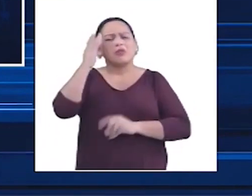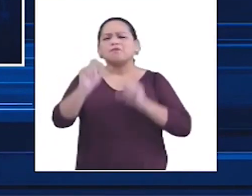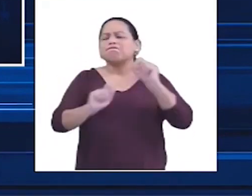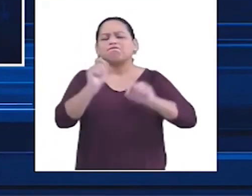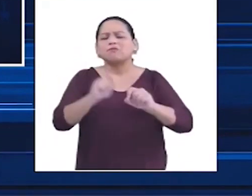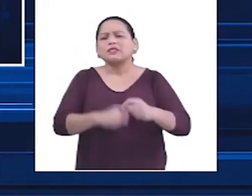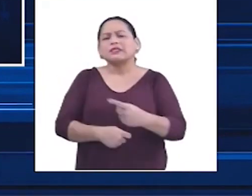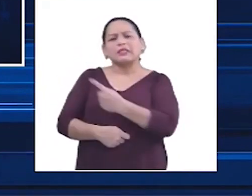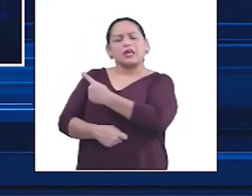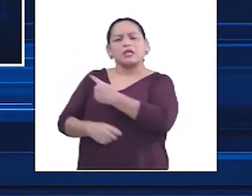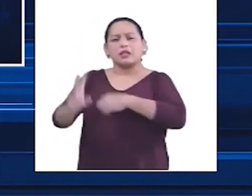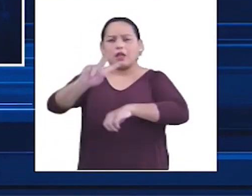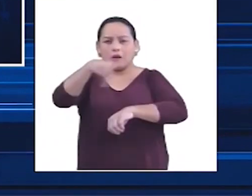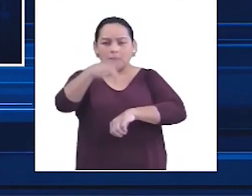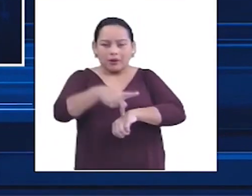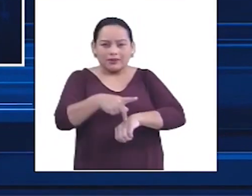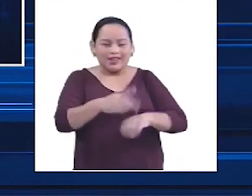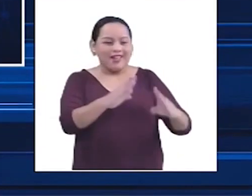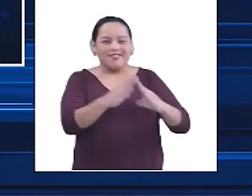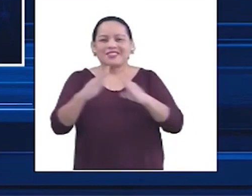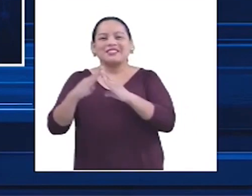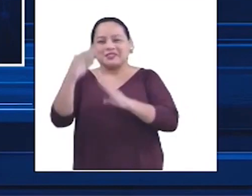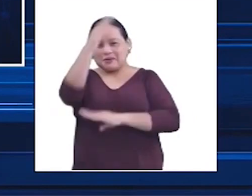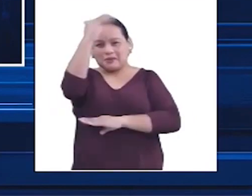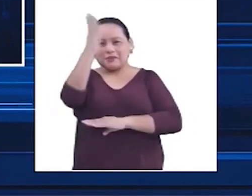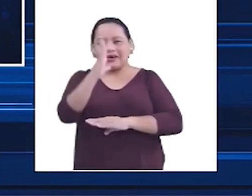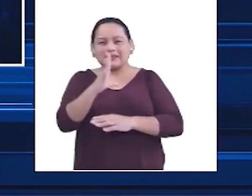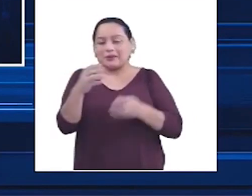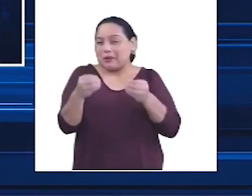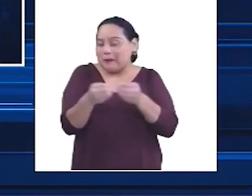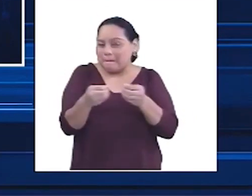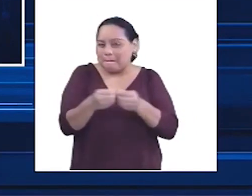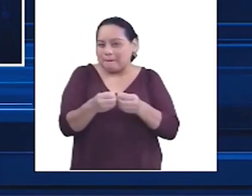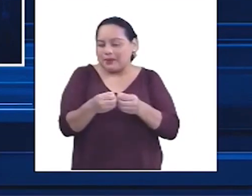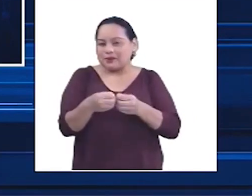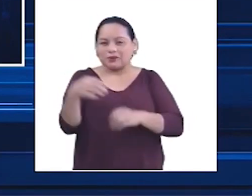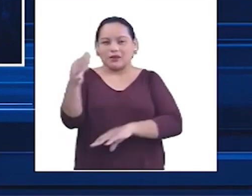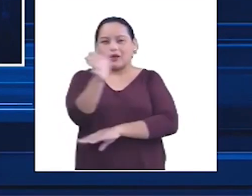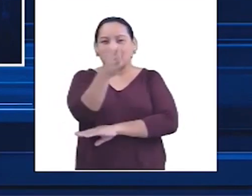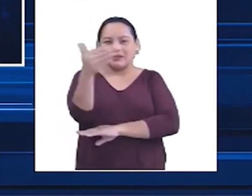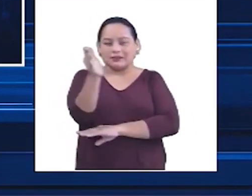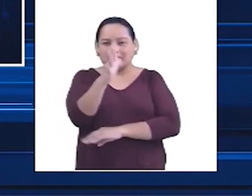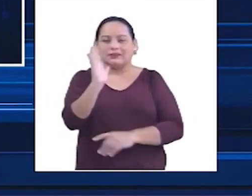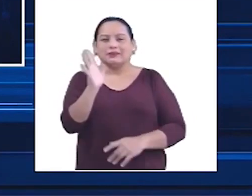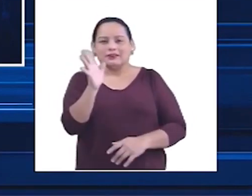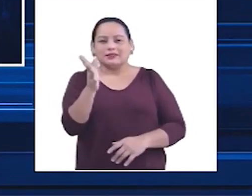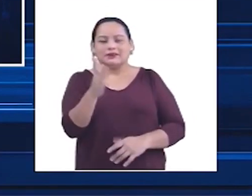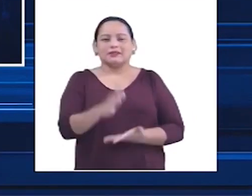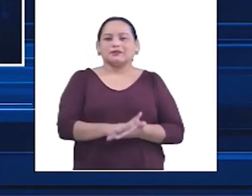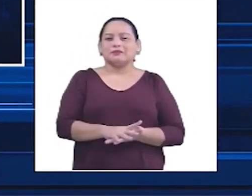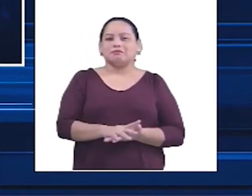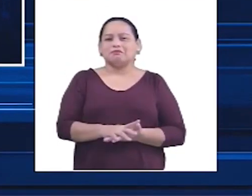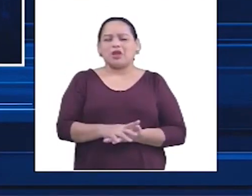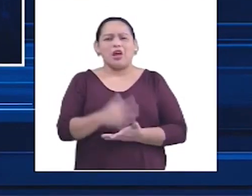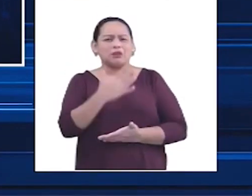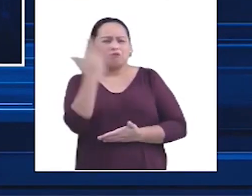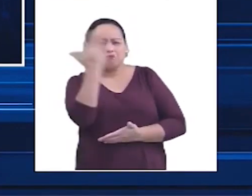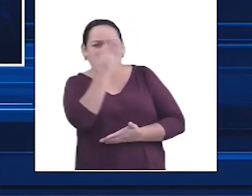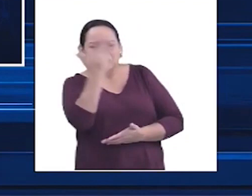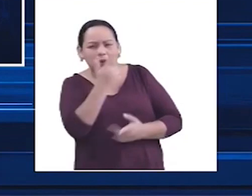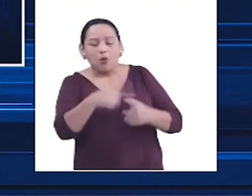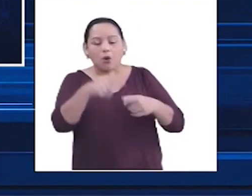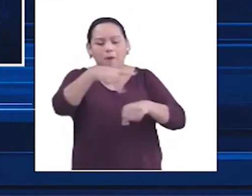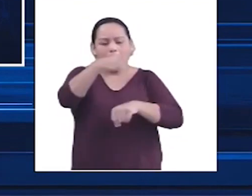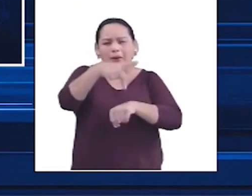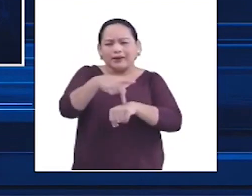aí é vizinho nosso, na verdade, né? Muito próximo. A bandeira, né? Uma bandeira que a gente quase não vê, né? Porque é um país muito pequeno